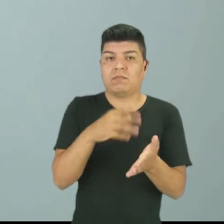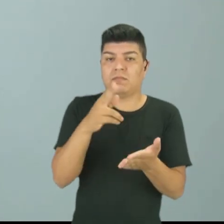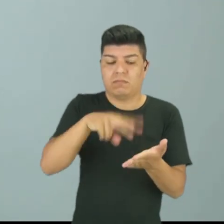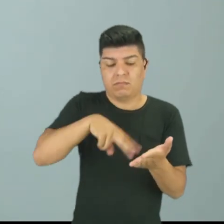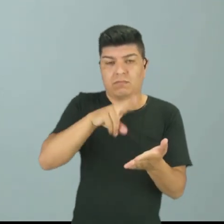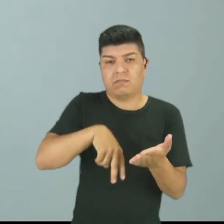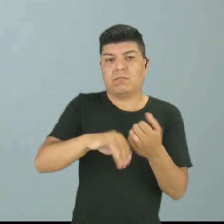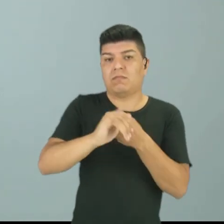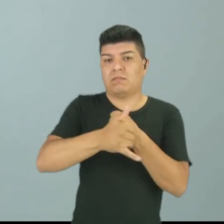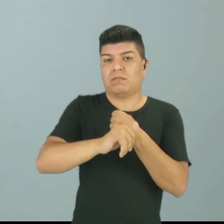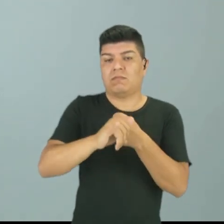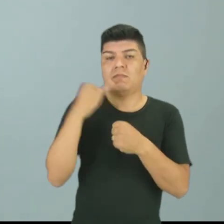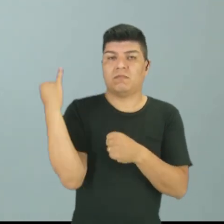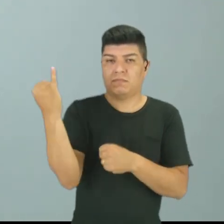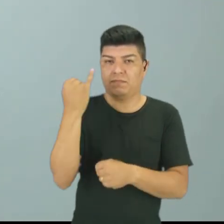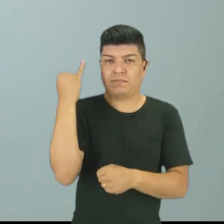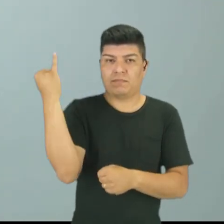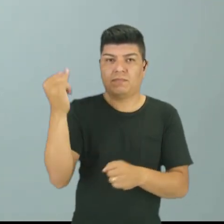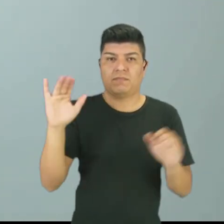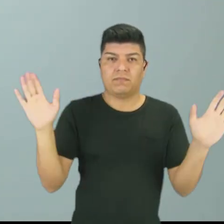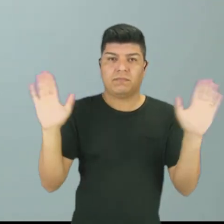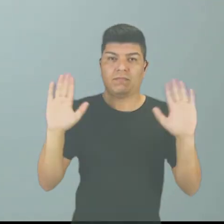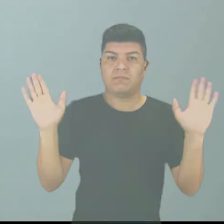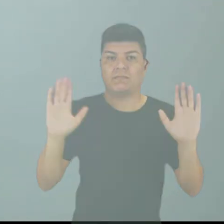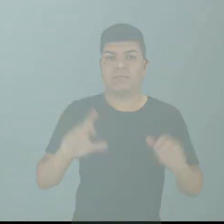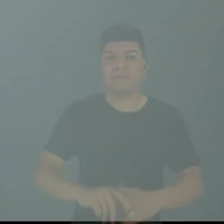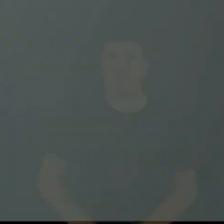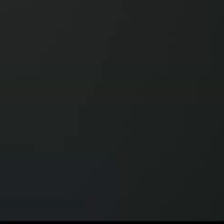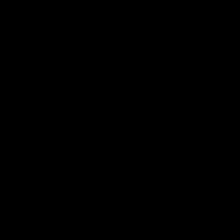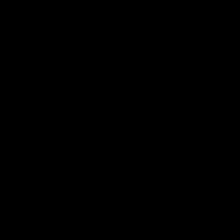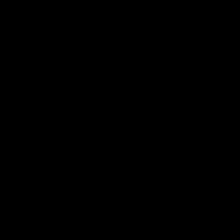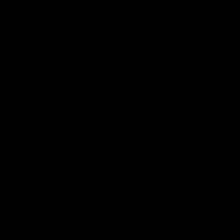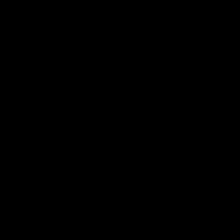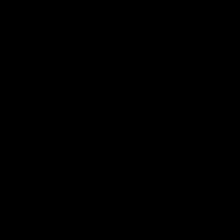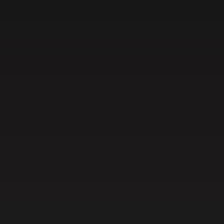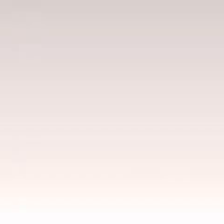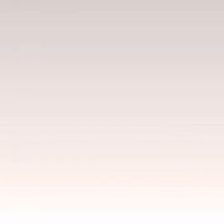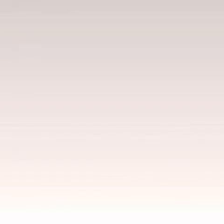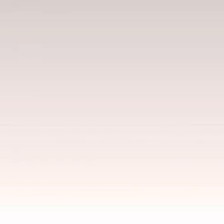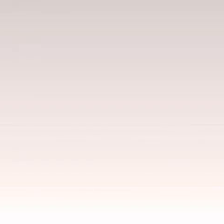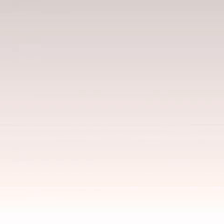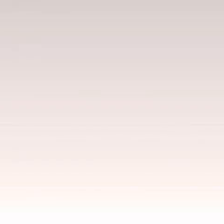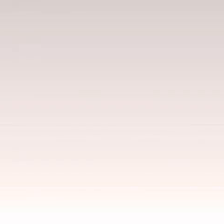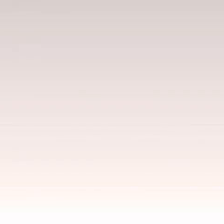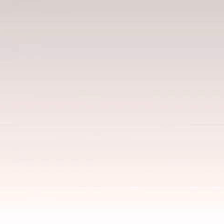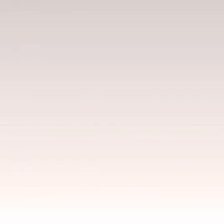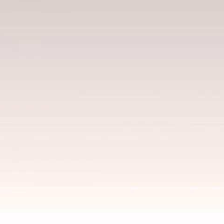crônicas, que é muito interessante. Até a próxima aula.